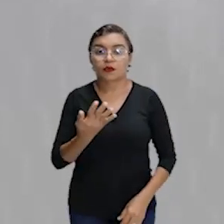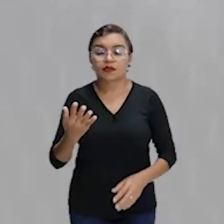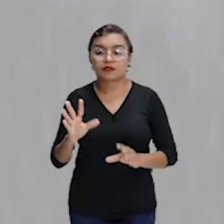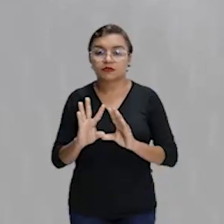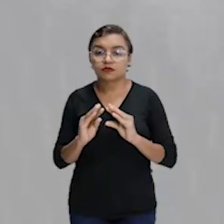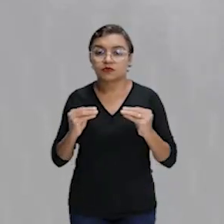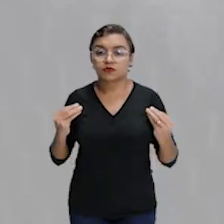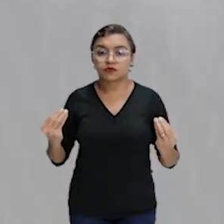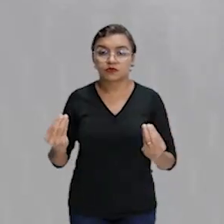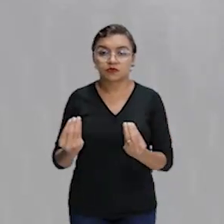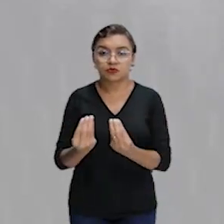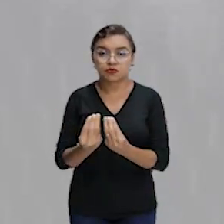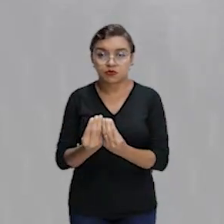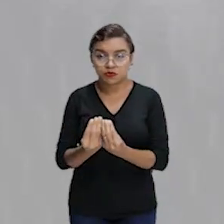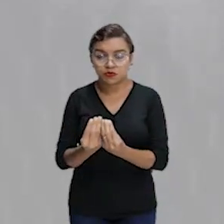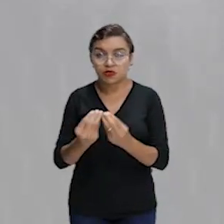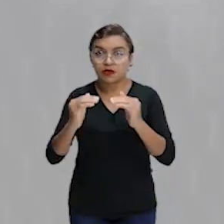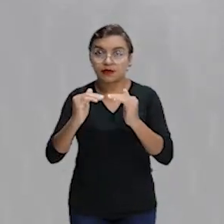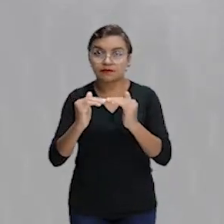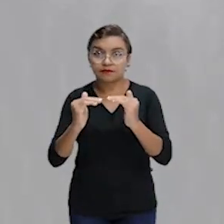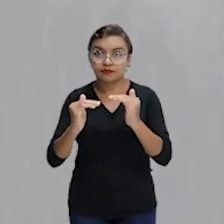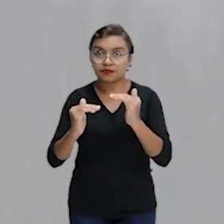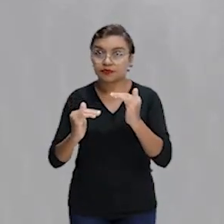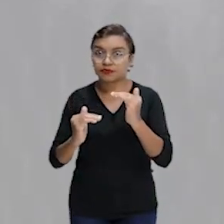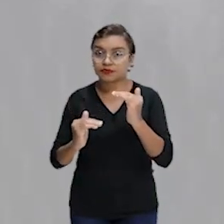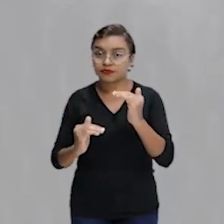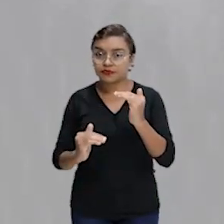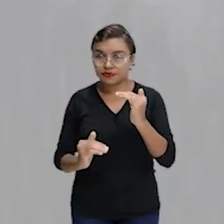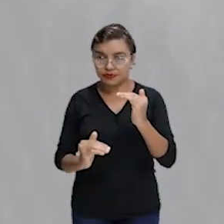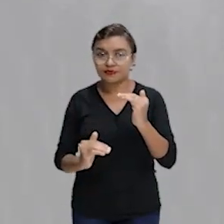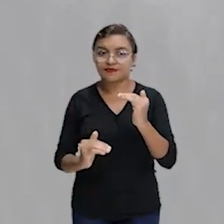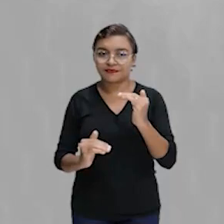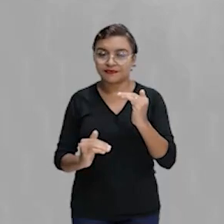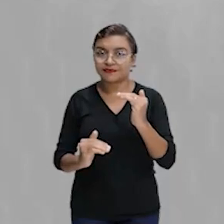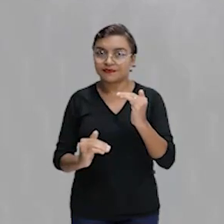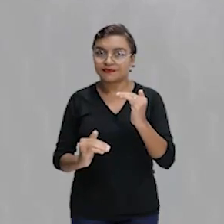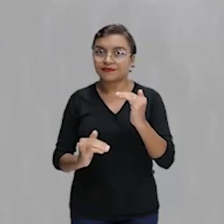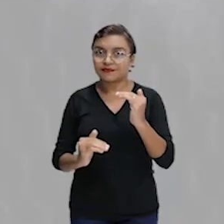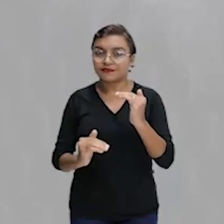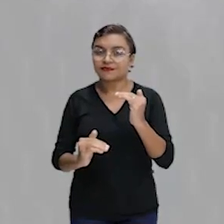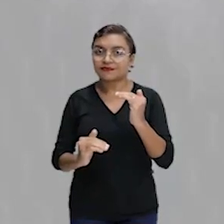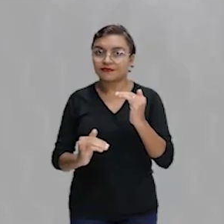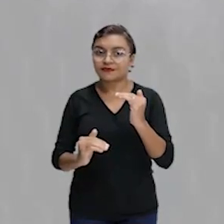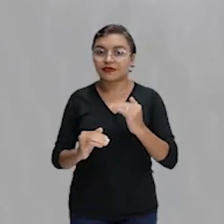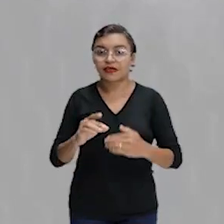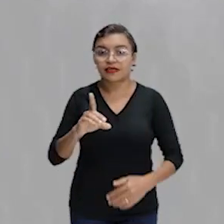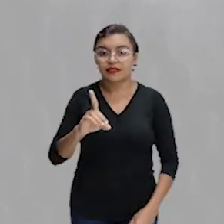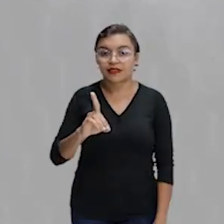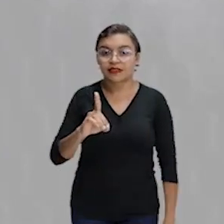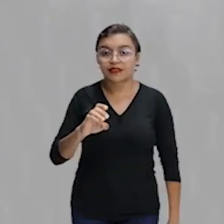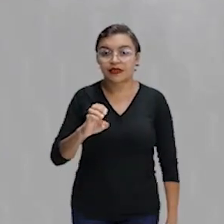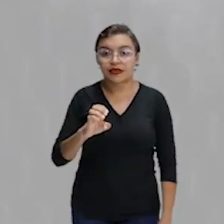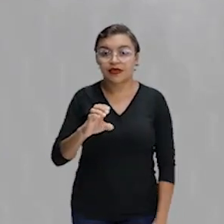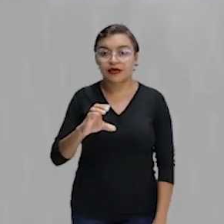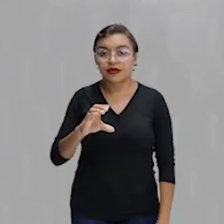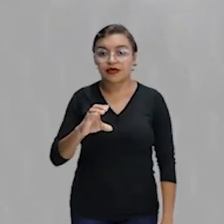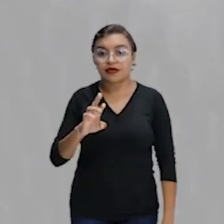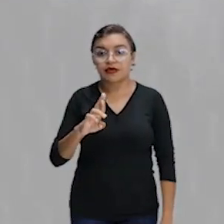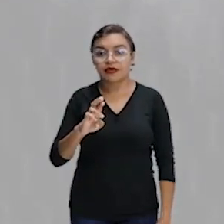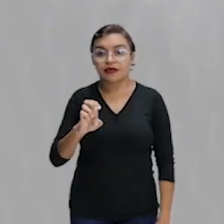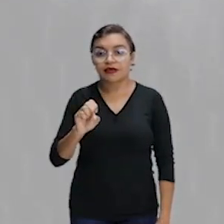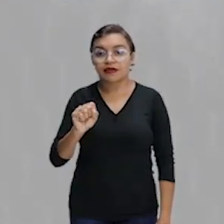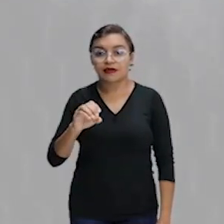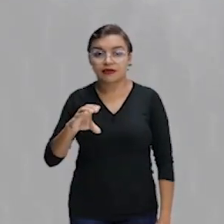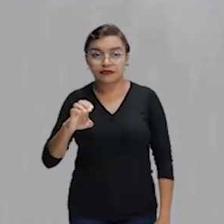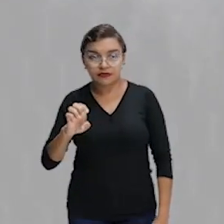de certa substância decresce, ó, aí no teu material já circula essa palavrinha aí, decresce, tá?